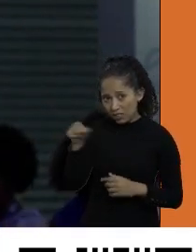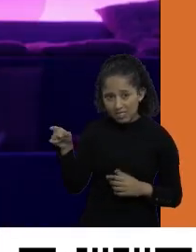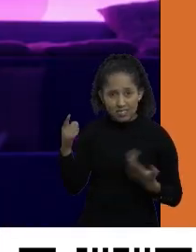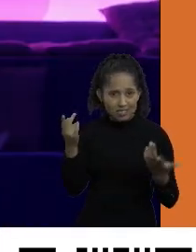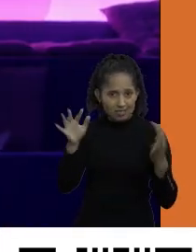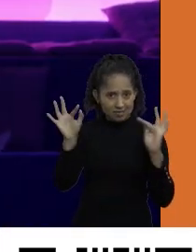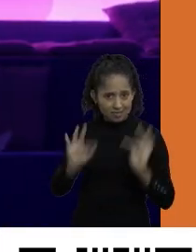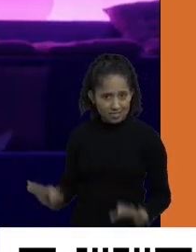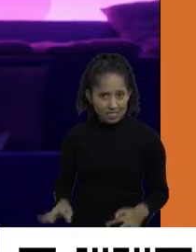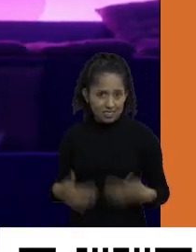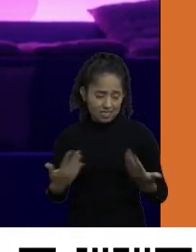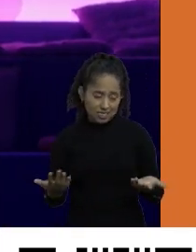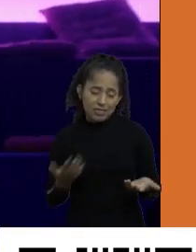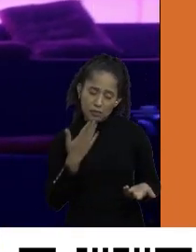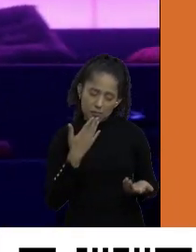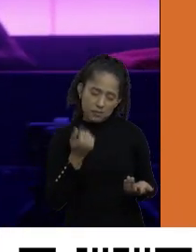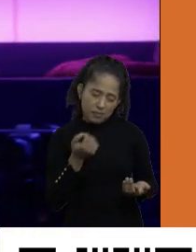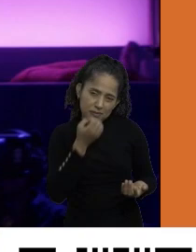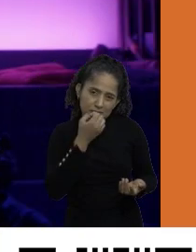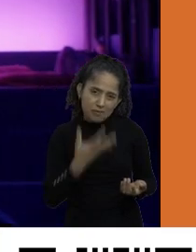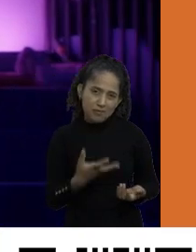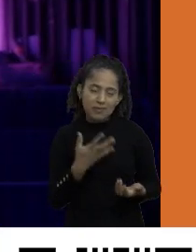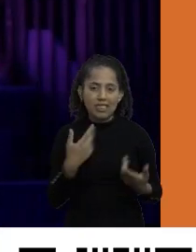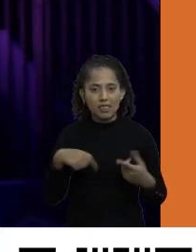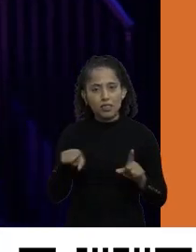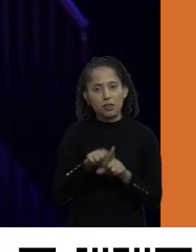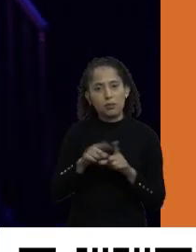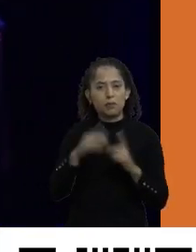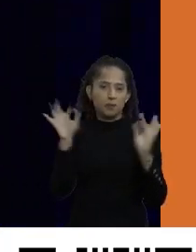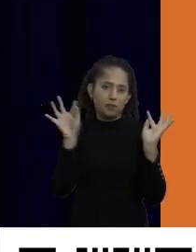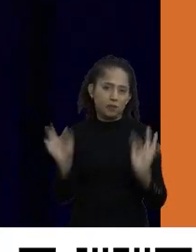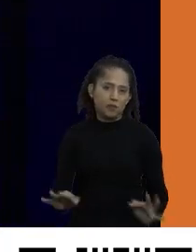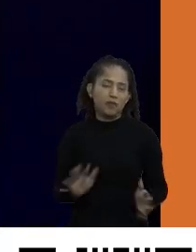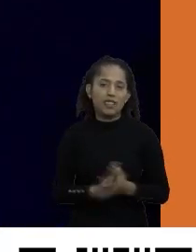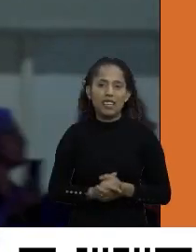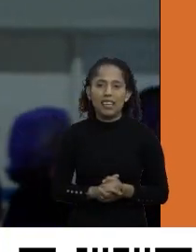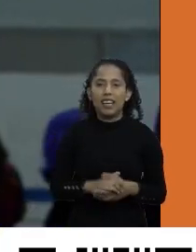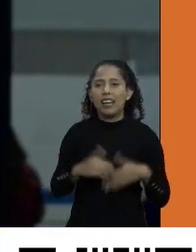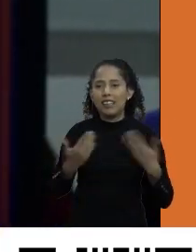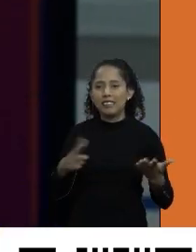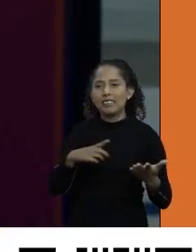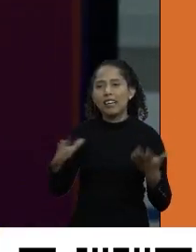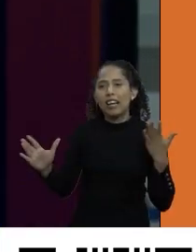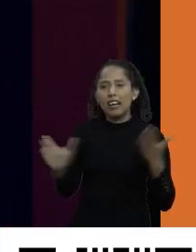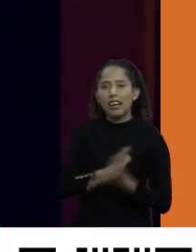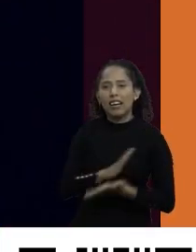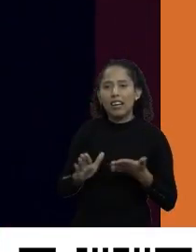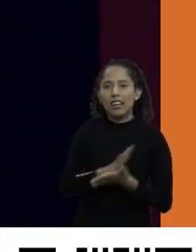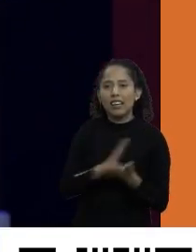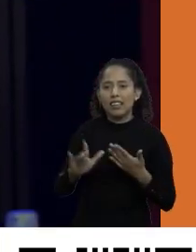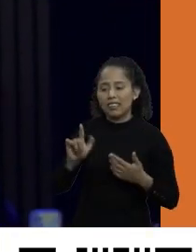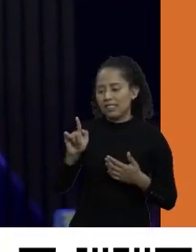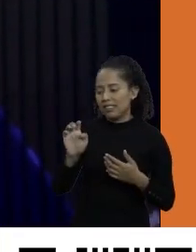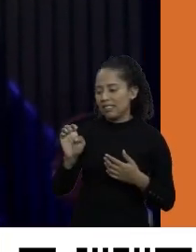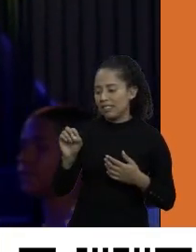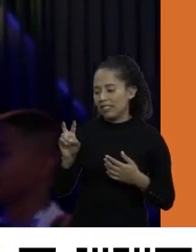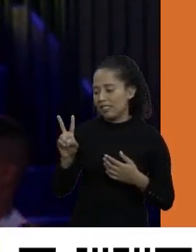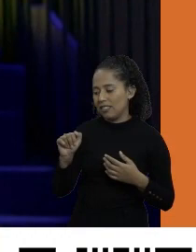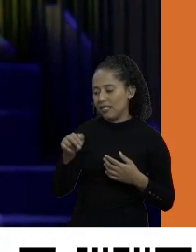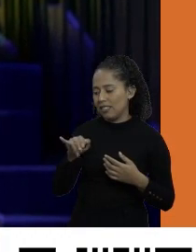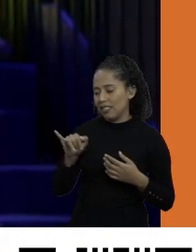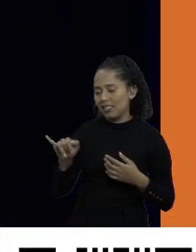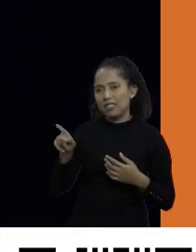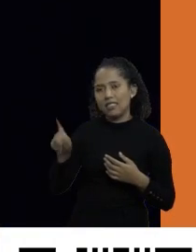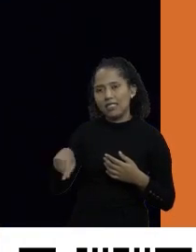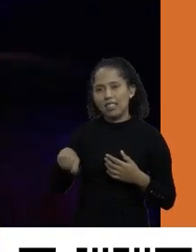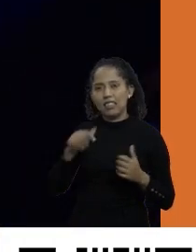felizes do que vocês entraram, eu também vou sair daqui muito mais contente, tá bom? Aí tem algumas versões do Giovanni, né? Giovanni